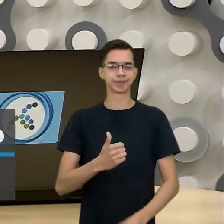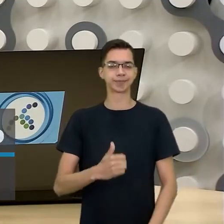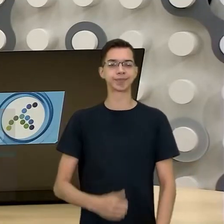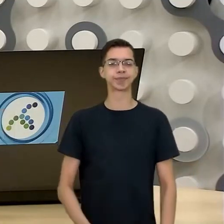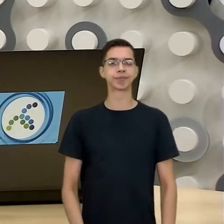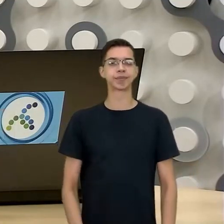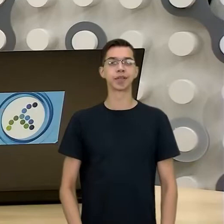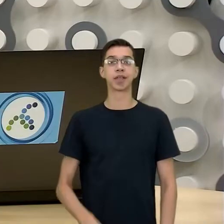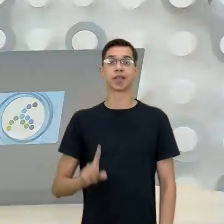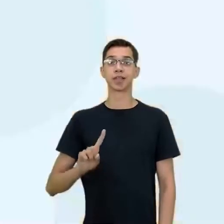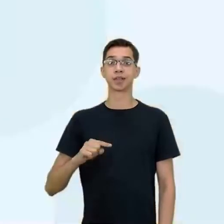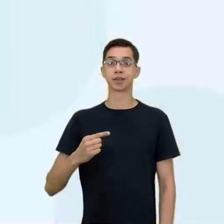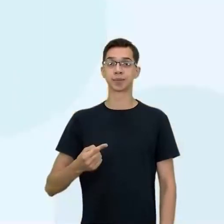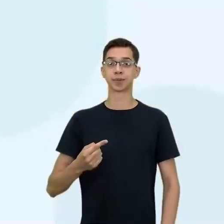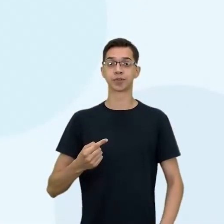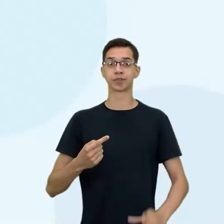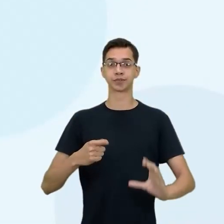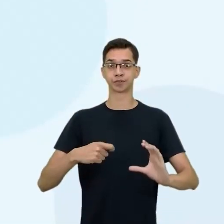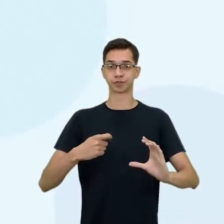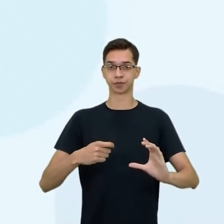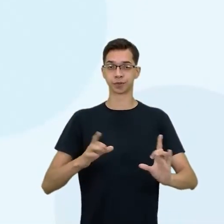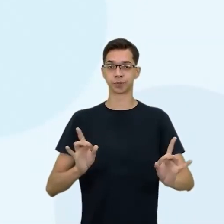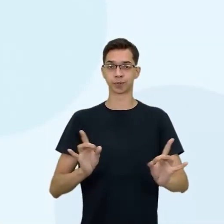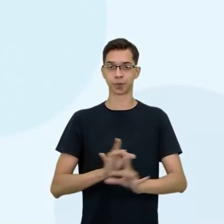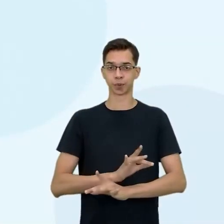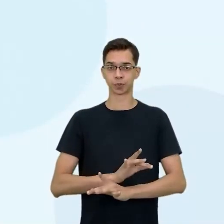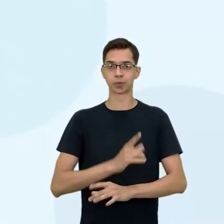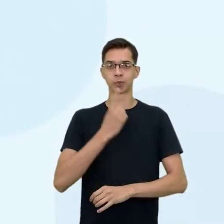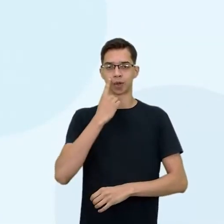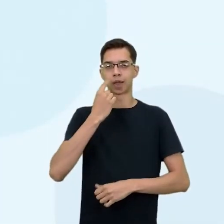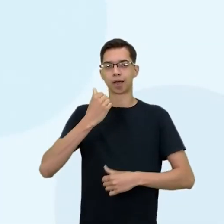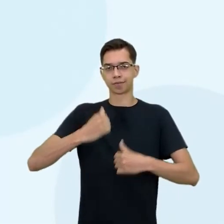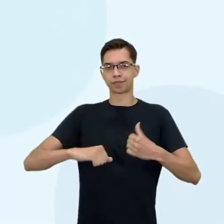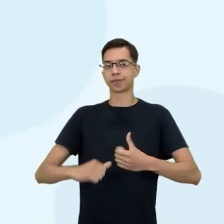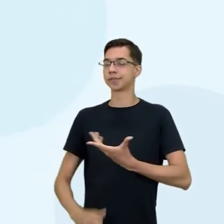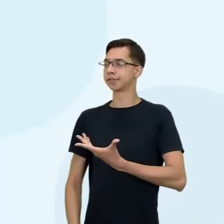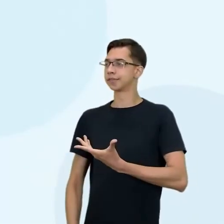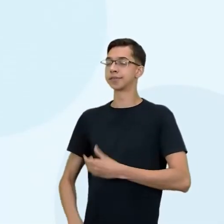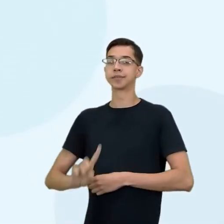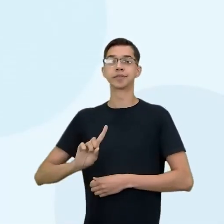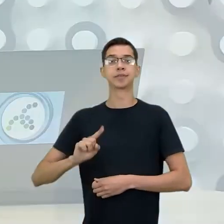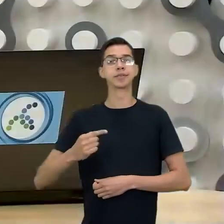a vinheta e depois da vinhetinha vocês aí vão entrar para interagir com a